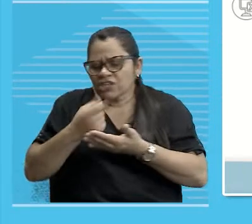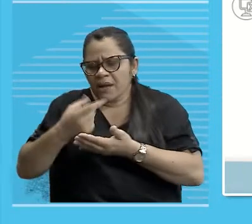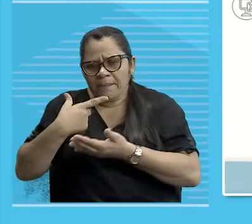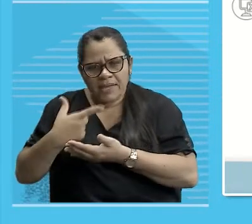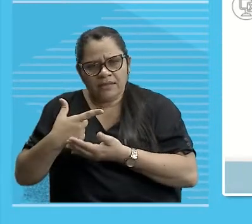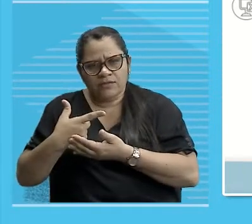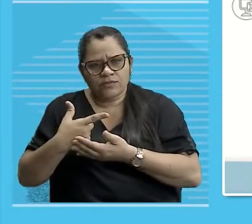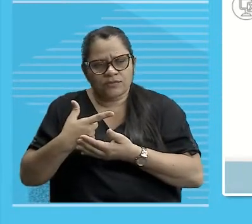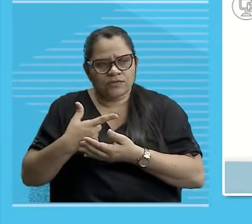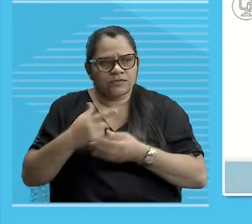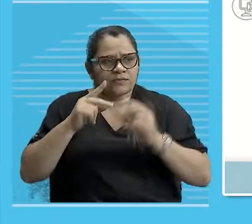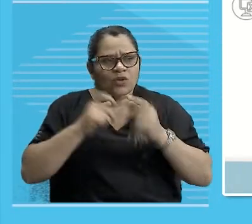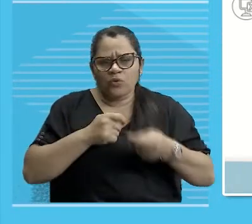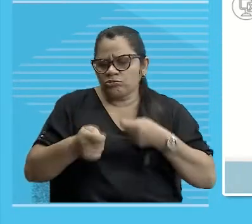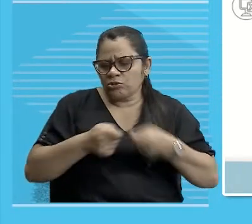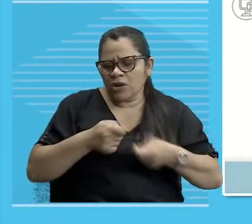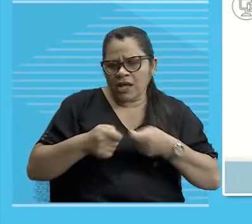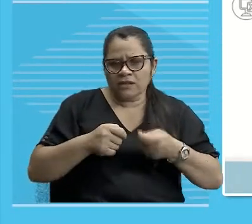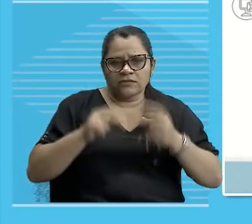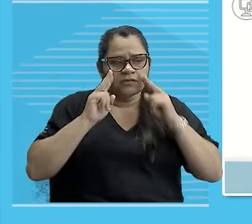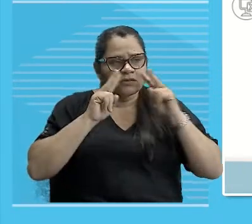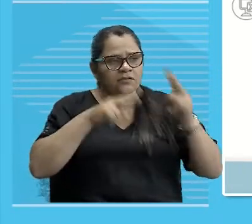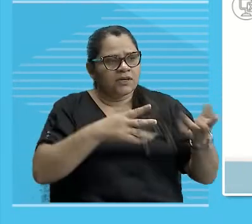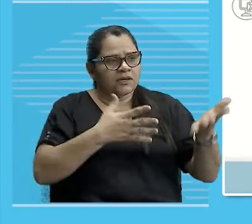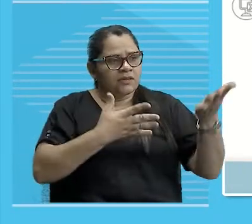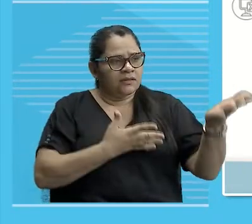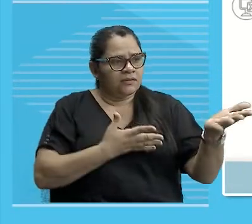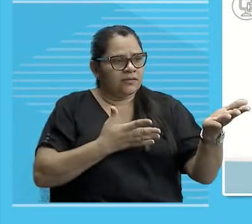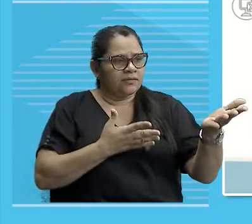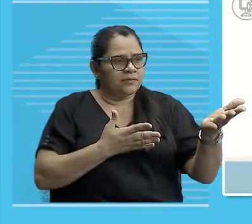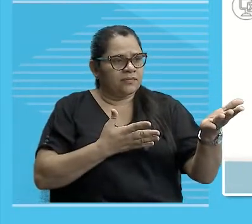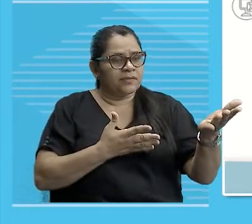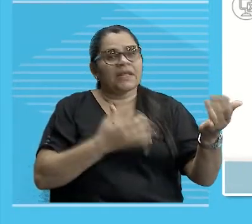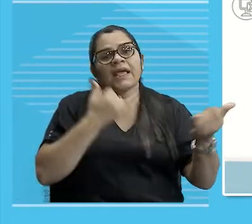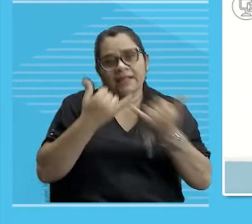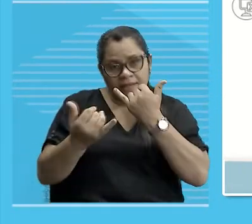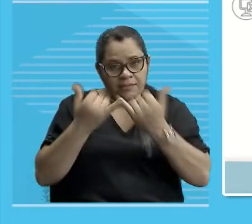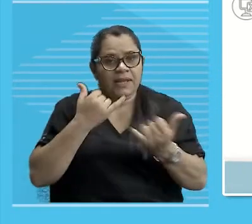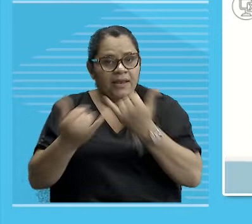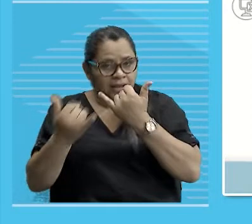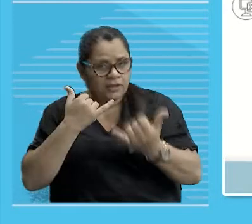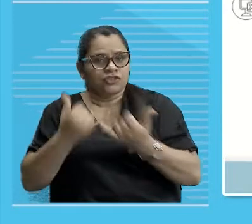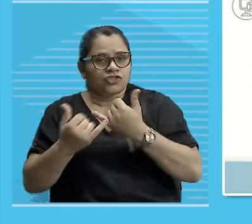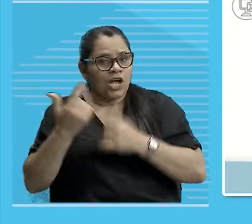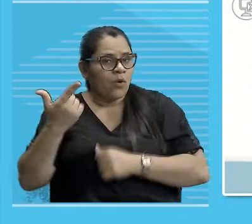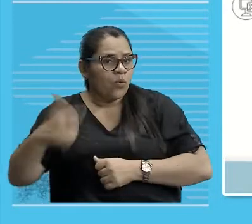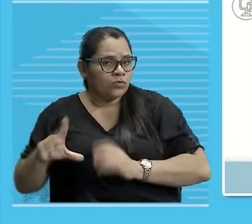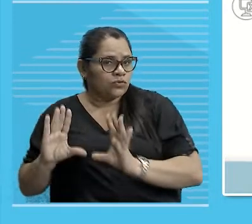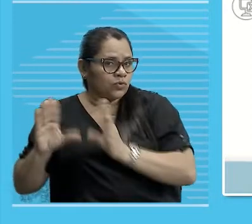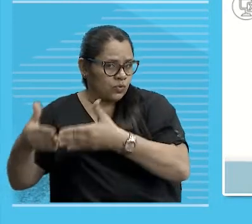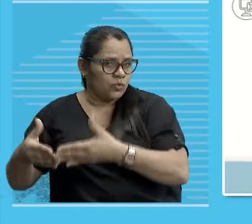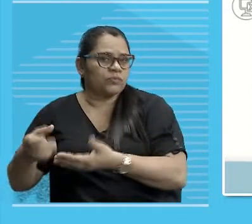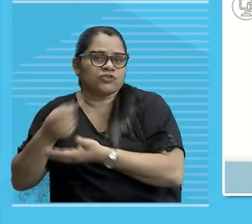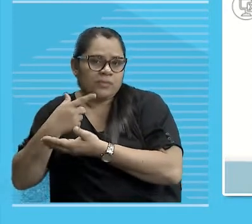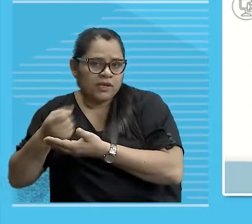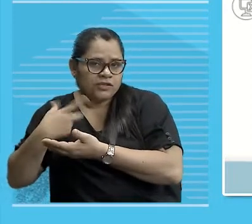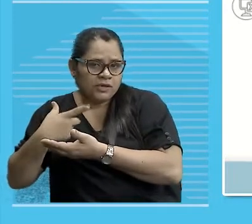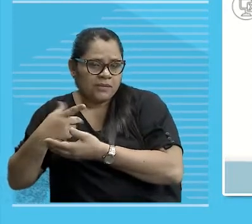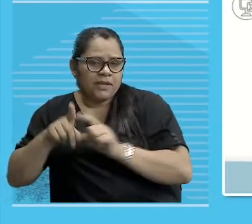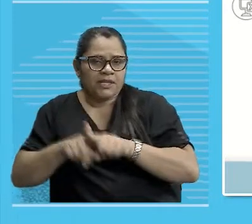medicamentos. Então, como eu tinha dito, possui bastante similaridade com os barbitúricos, está aqui, ó.